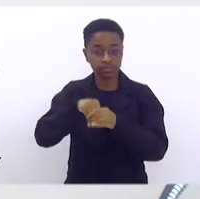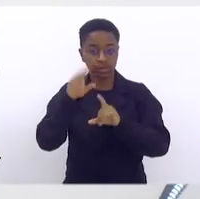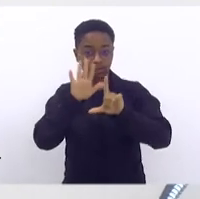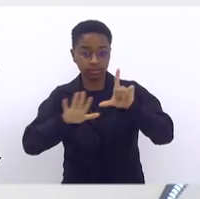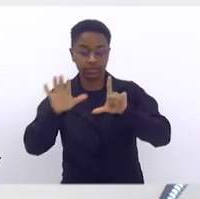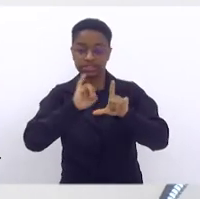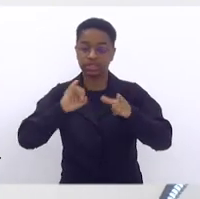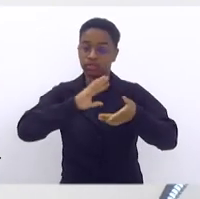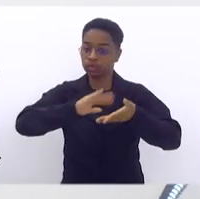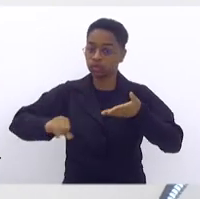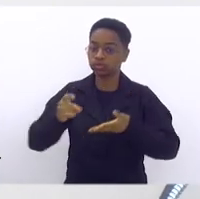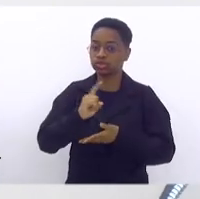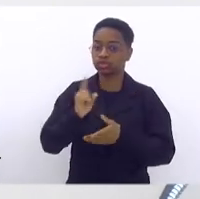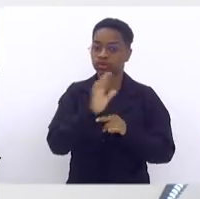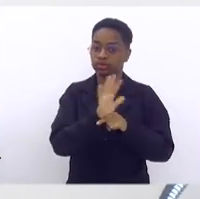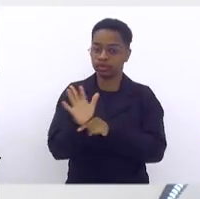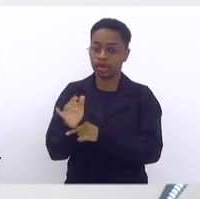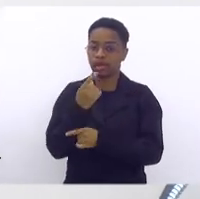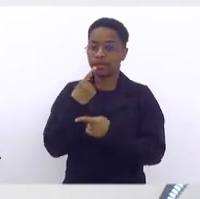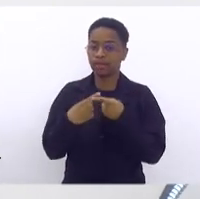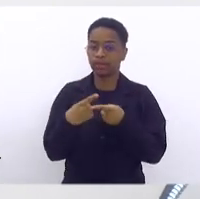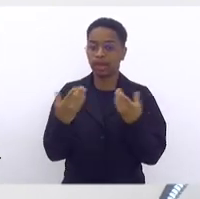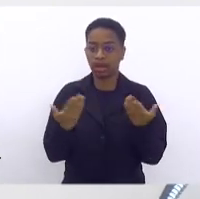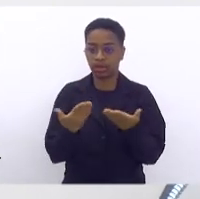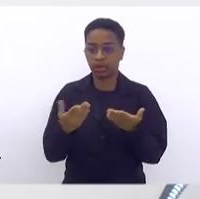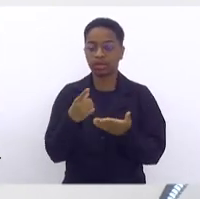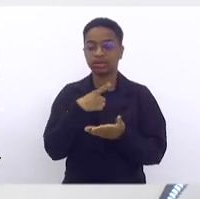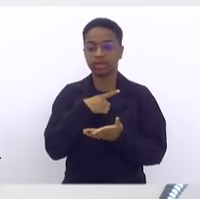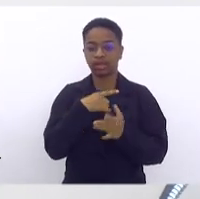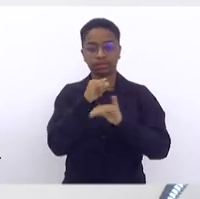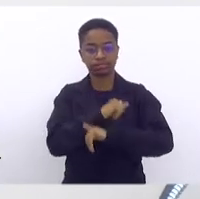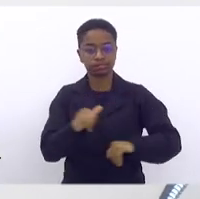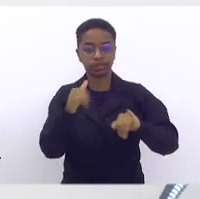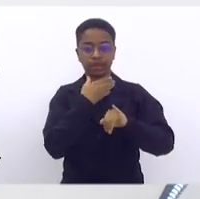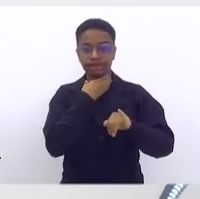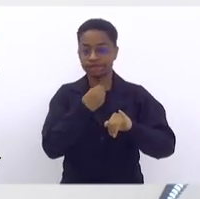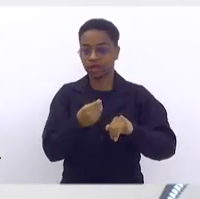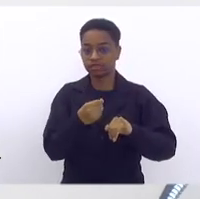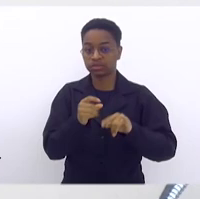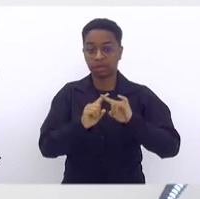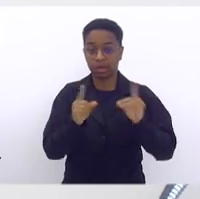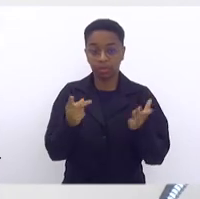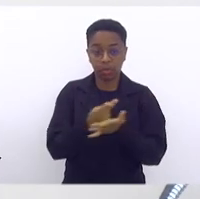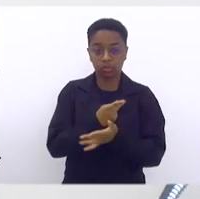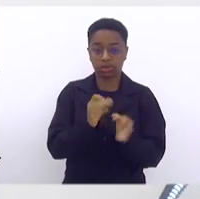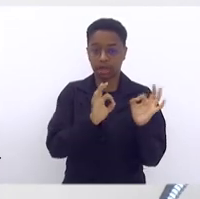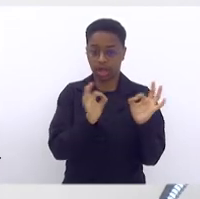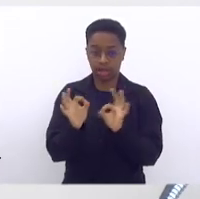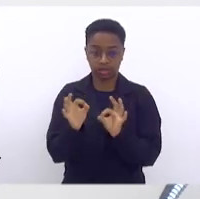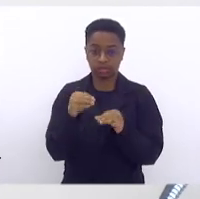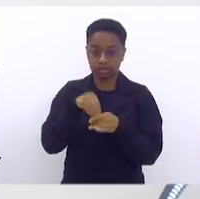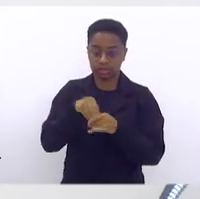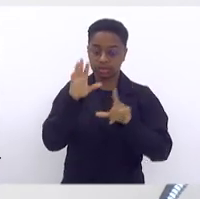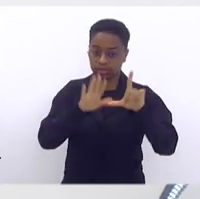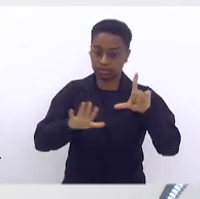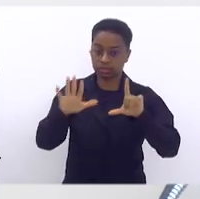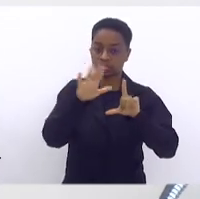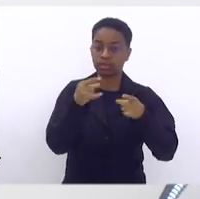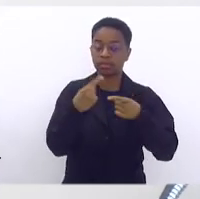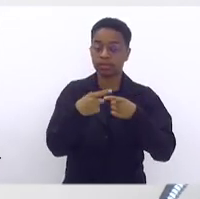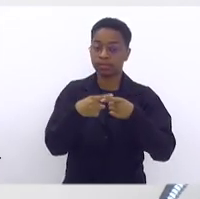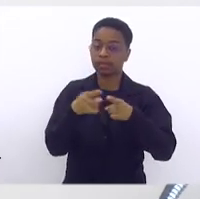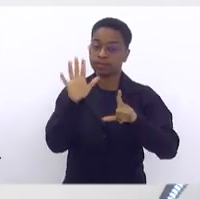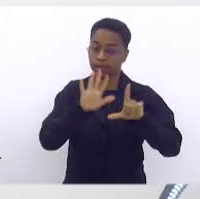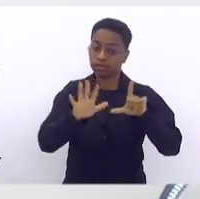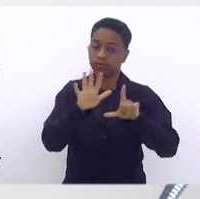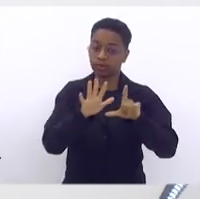ar. Porque hoje nós temos fake news que não são punidas, né, pelas plataformas, que é a plataforma